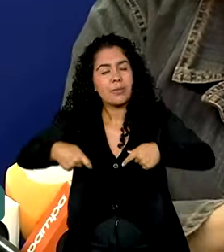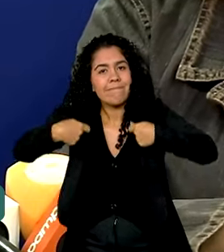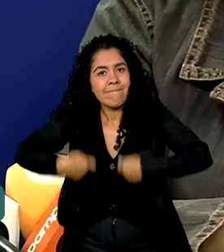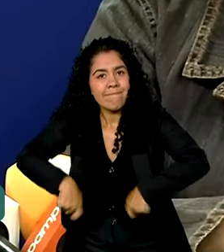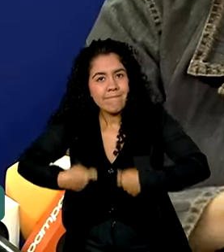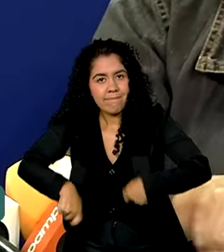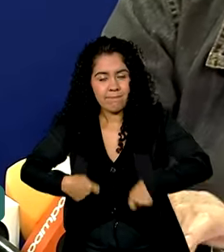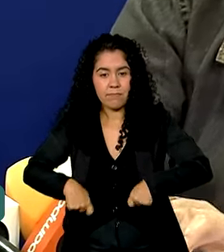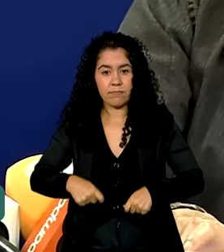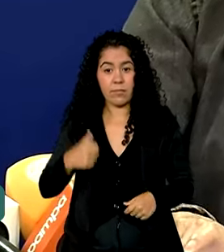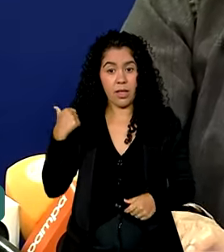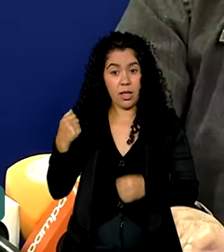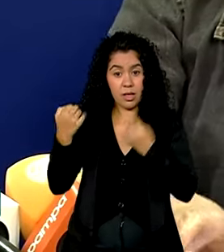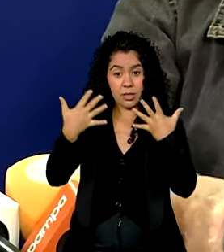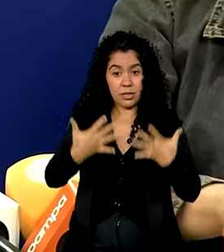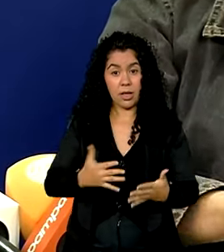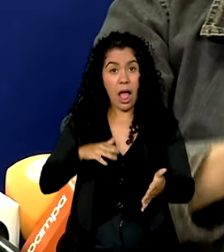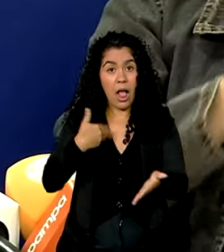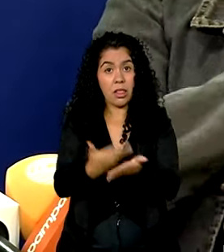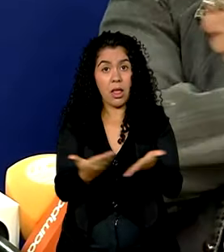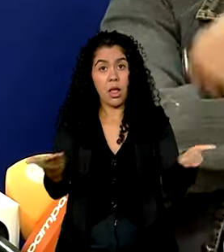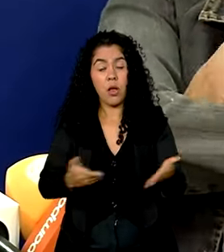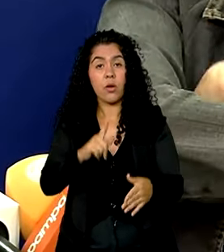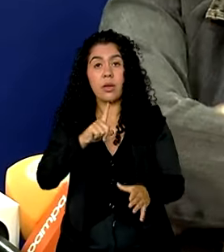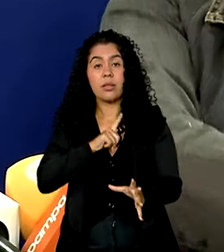até agora